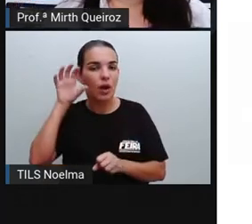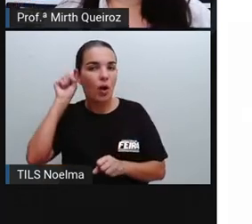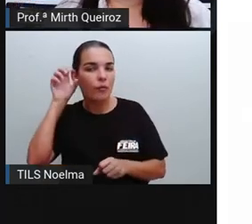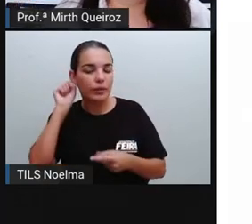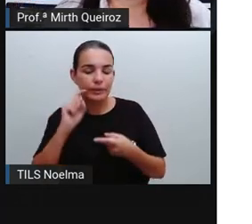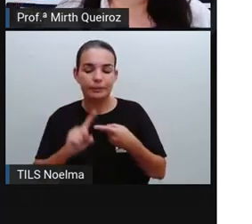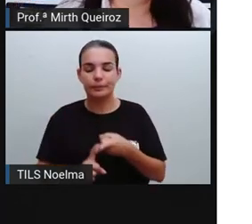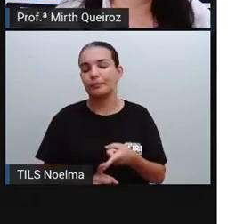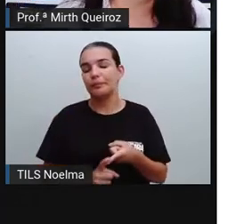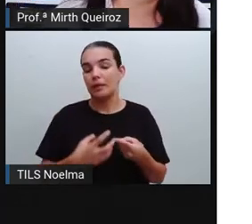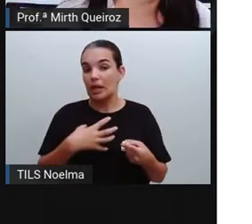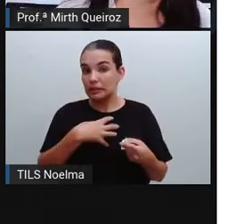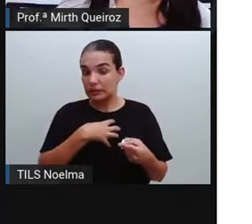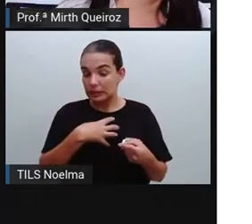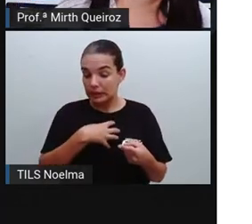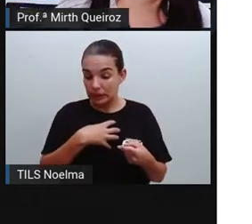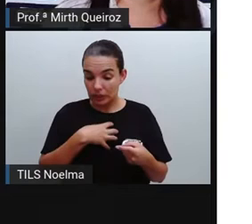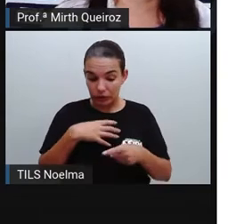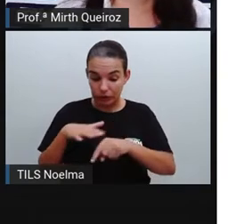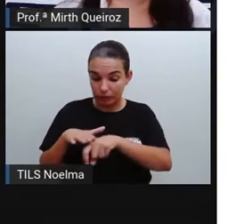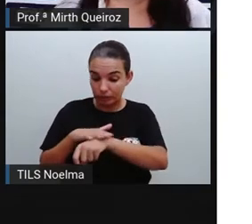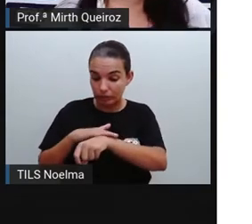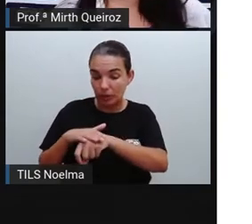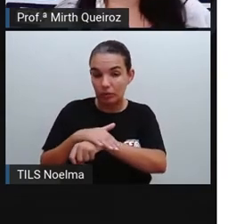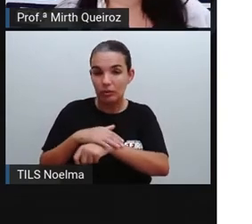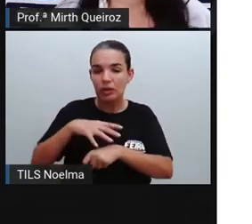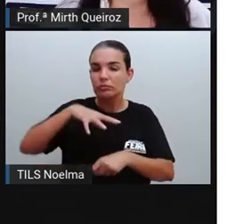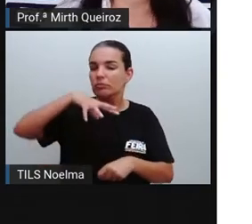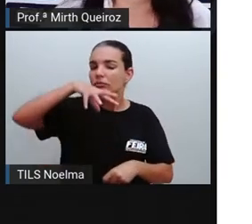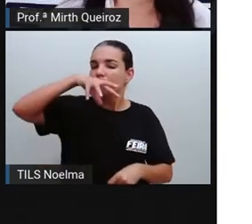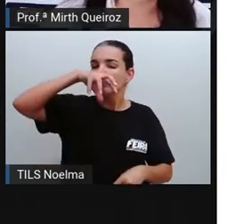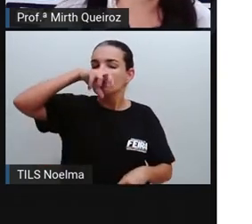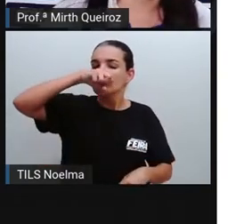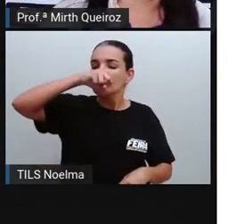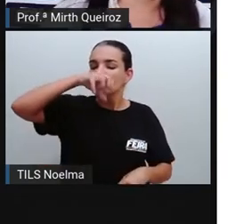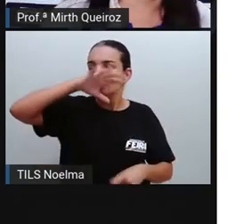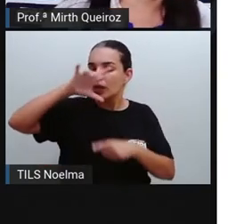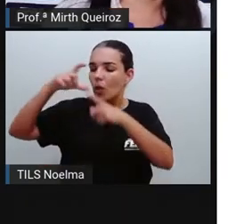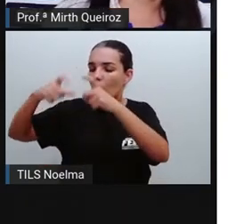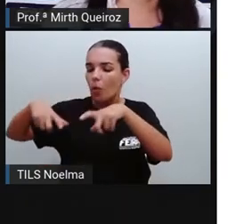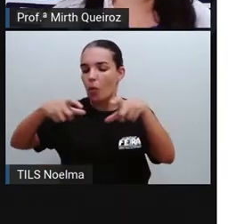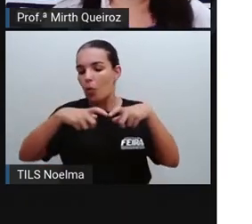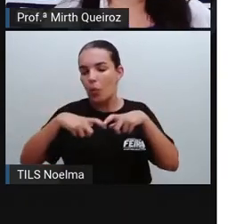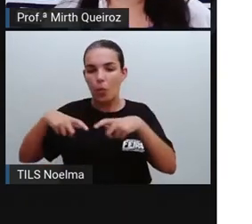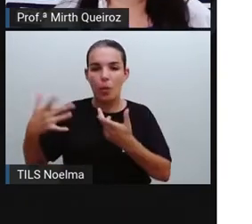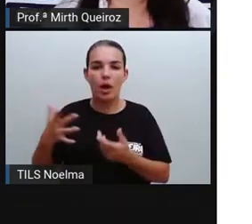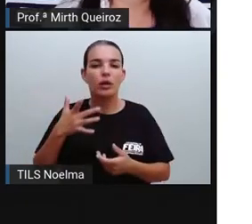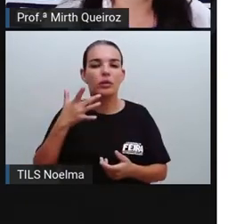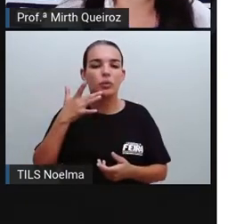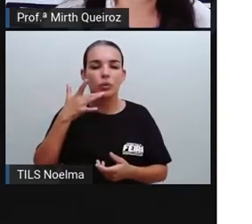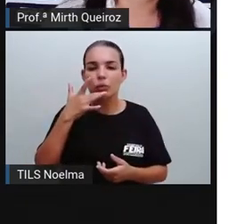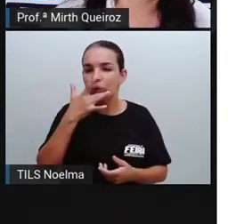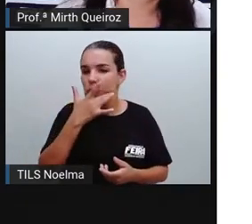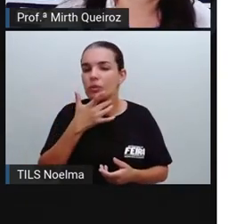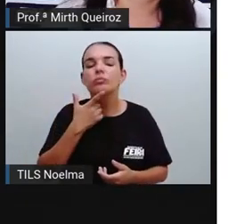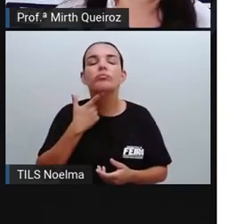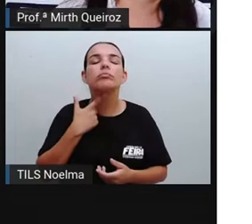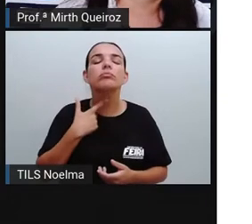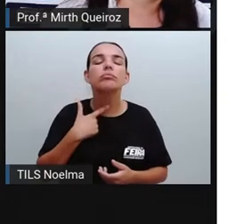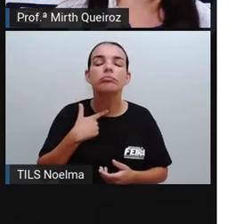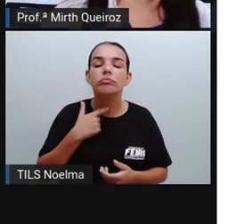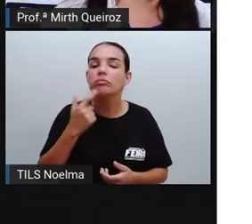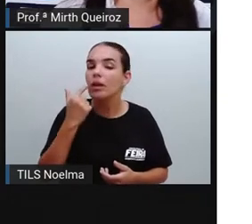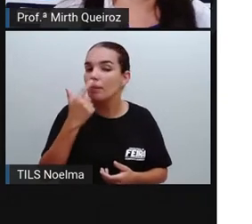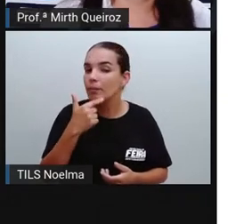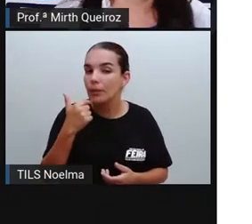nossa audição, né? Ouvindo algo, o cheiro do local, né? O gosto também dos elementos presentes